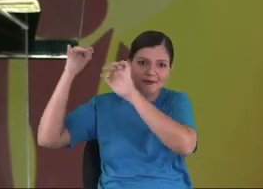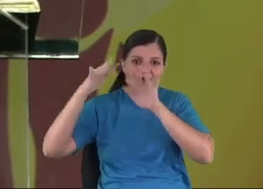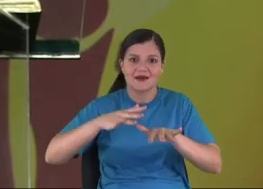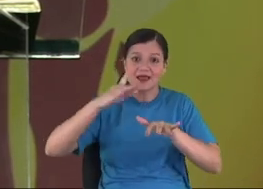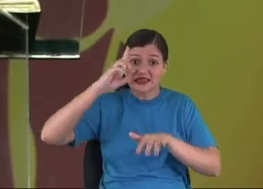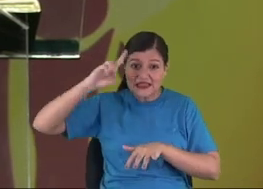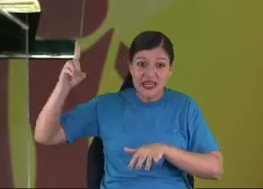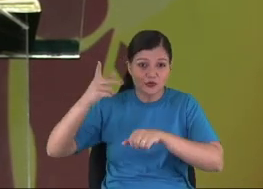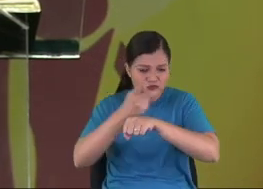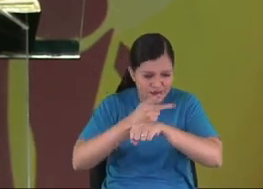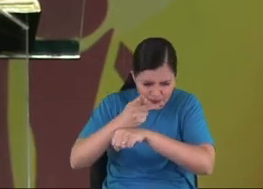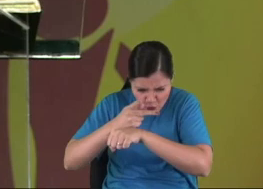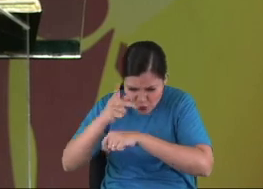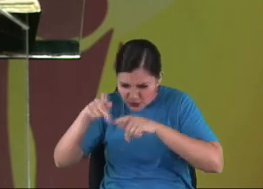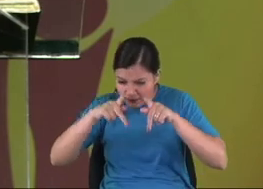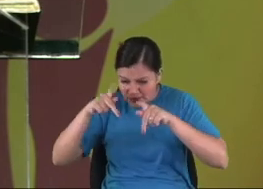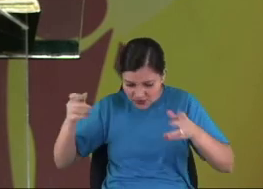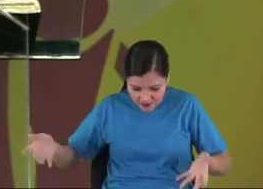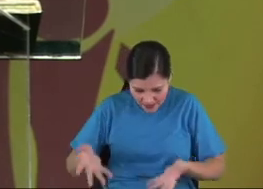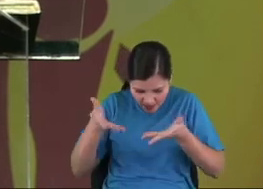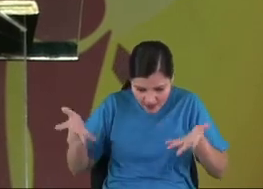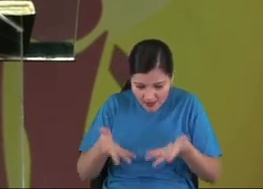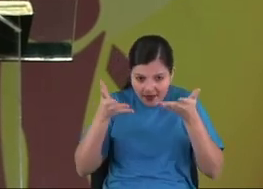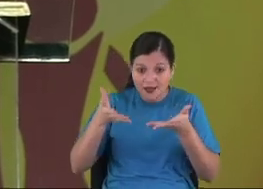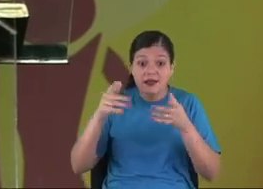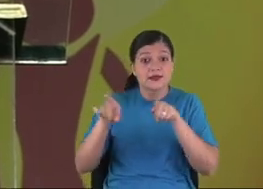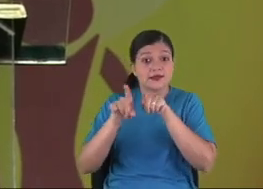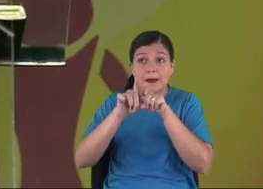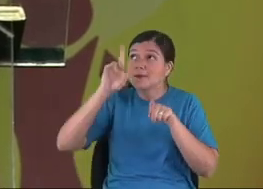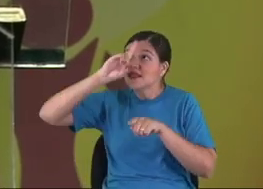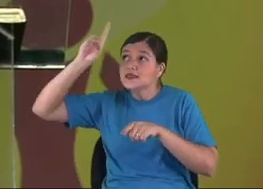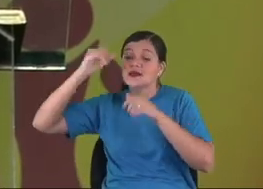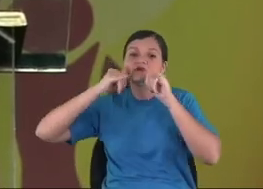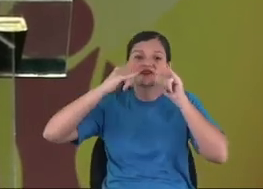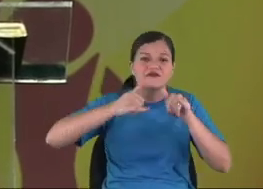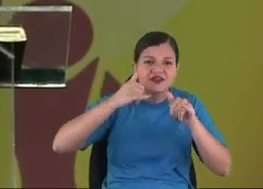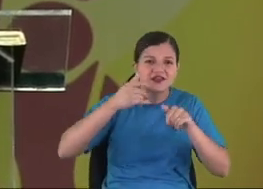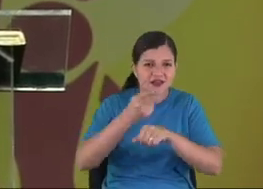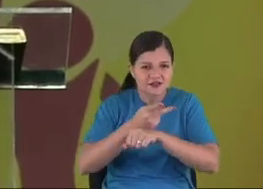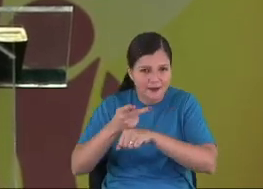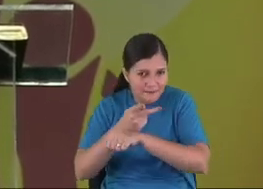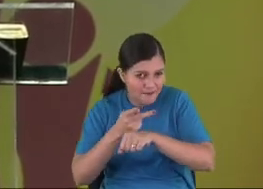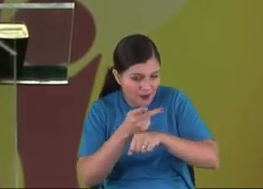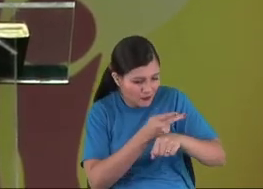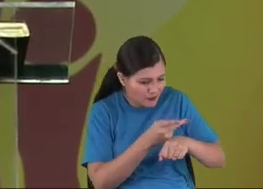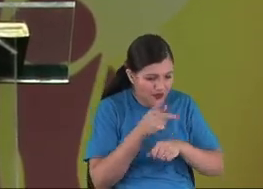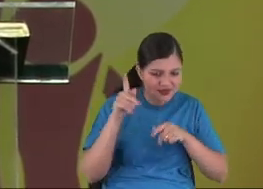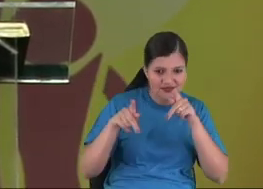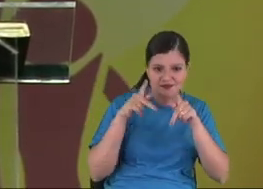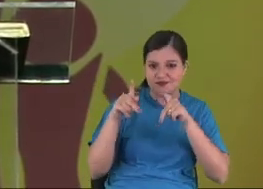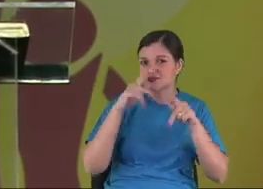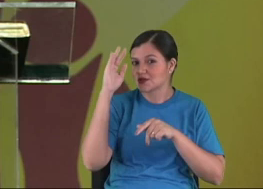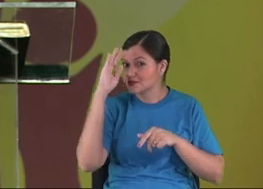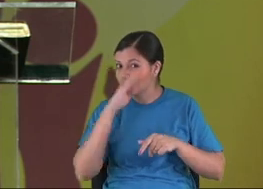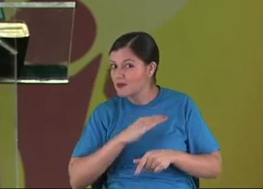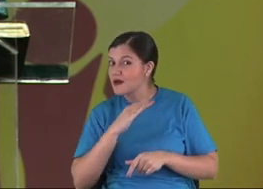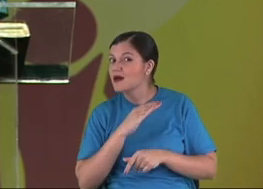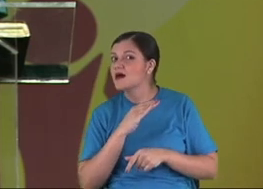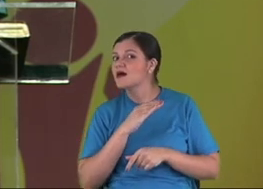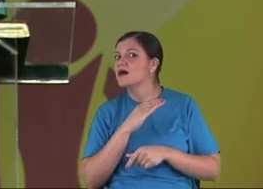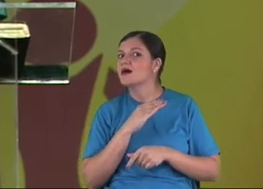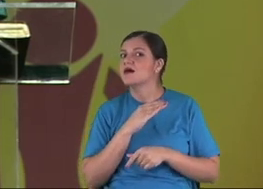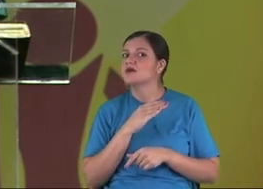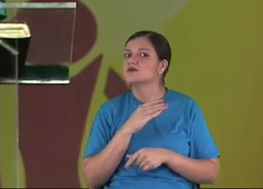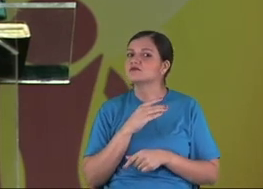procurando pessoas para prosperar, e Ele fala que Ele está procurando também aqueles de maus comportamentos, de